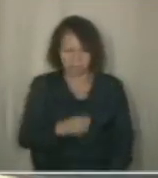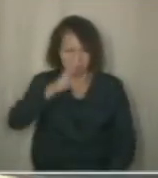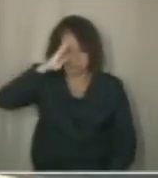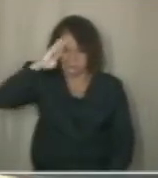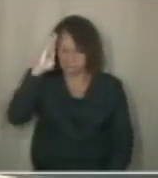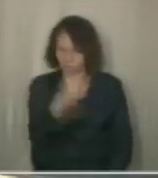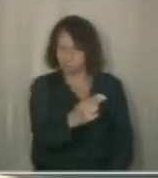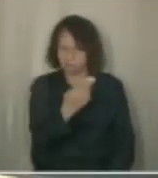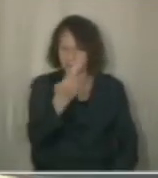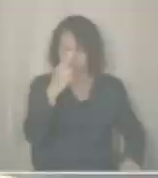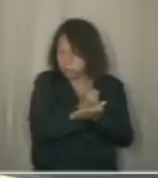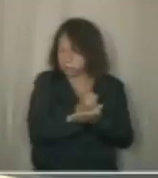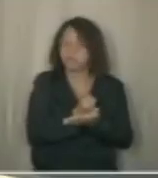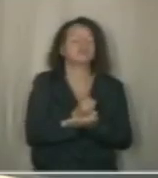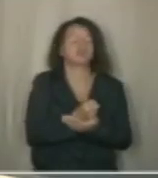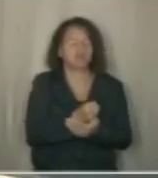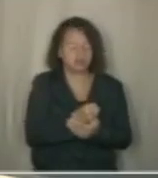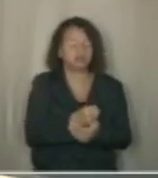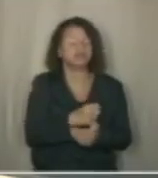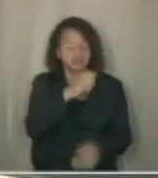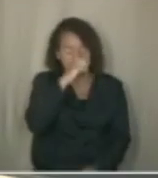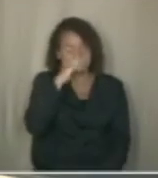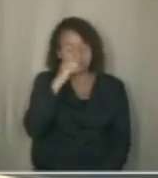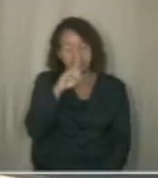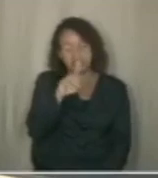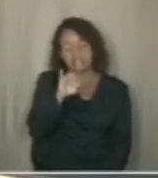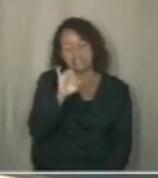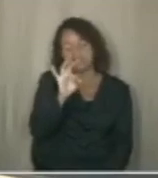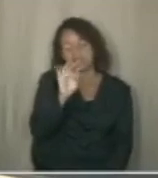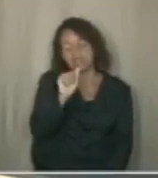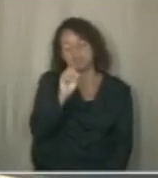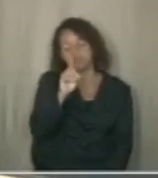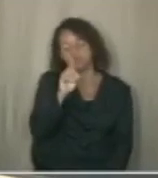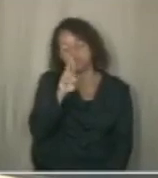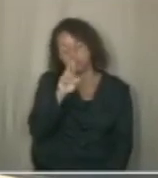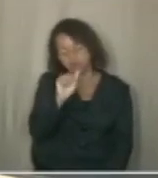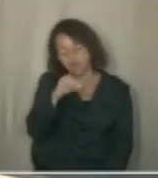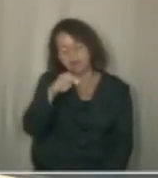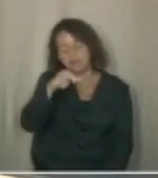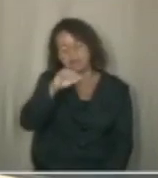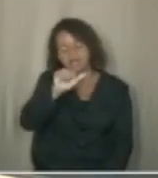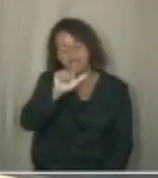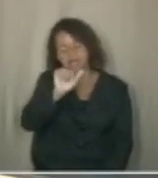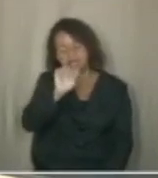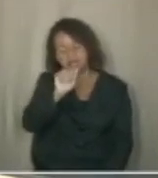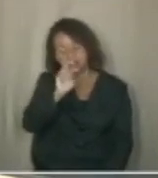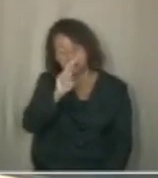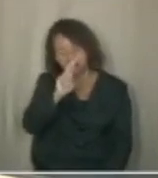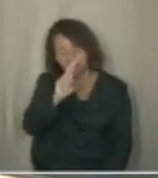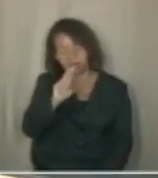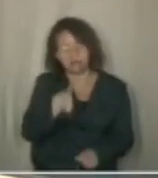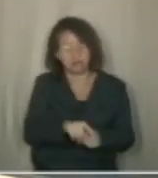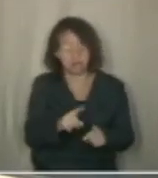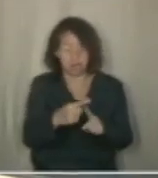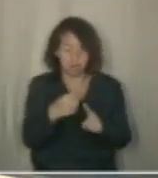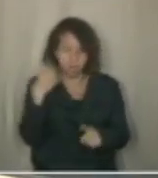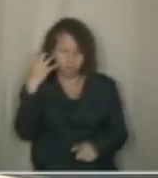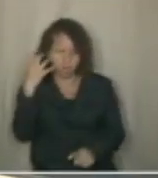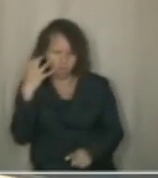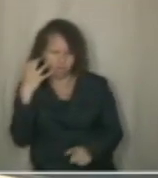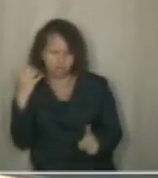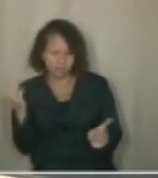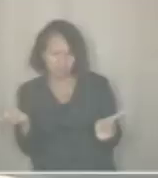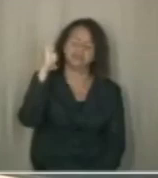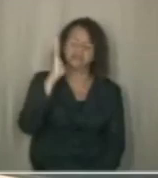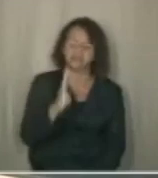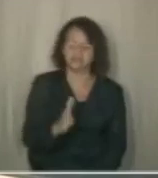aprender o disco porque eles entenderam que a música Seu Valdir ia de encontro aos bons